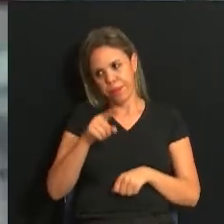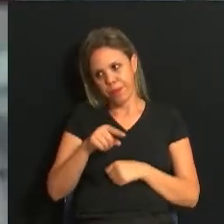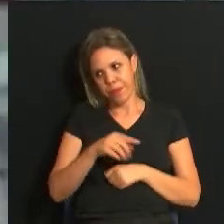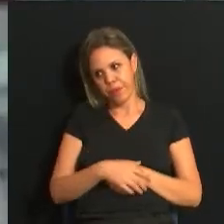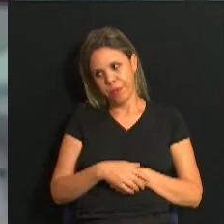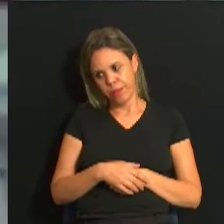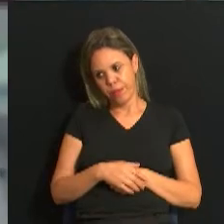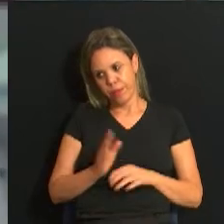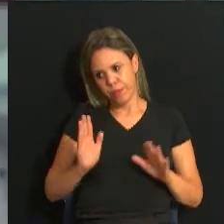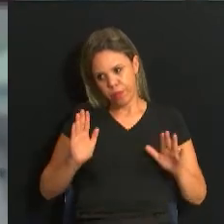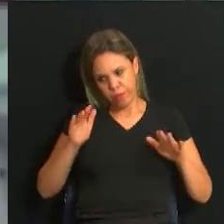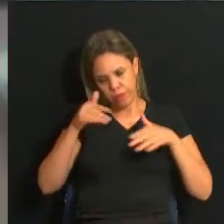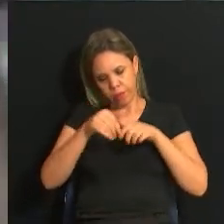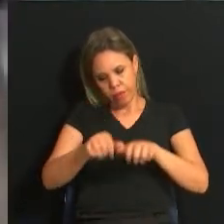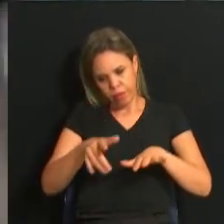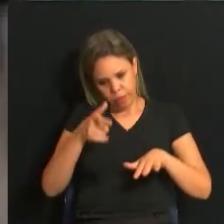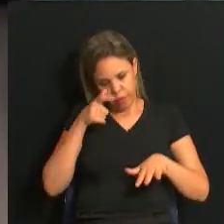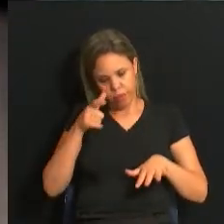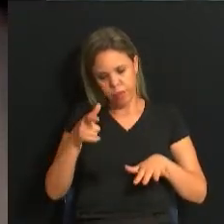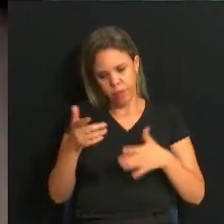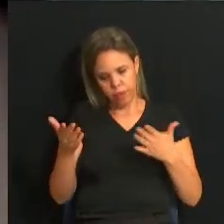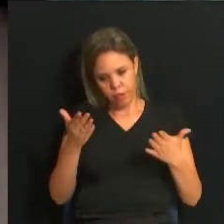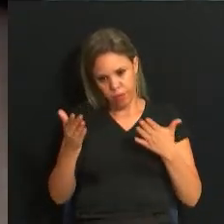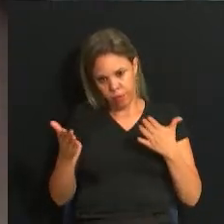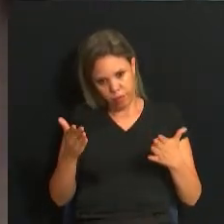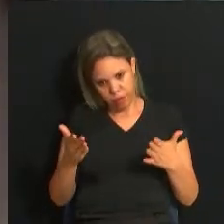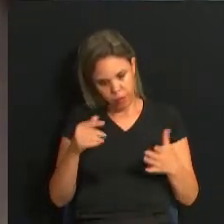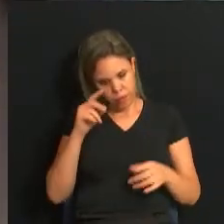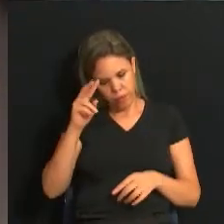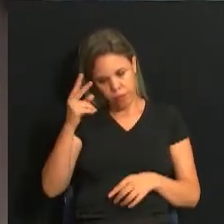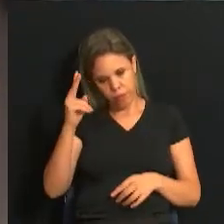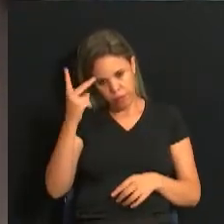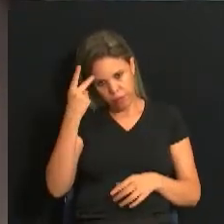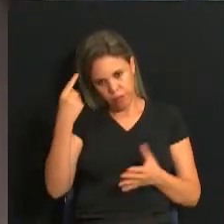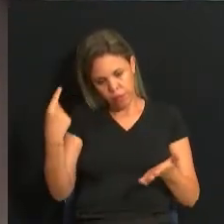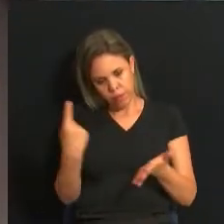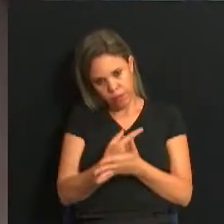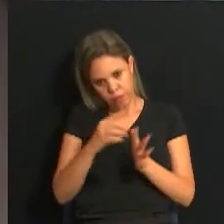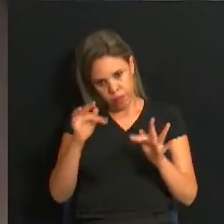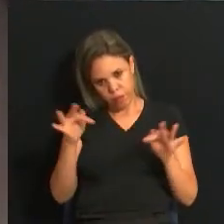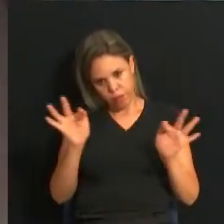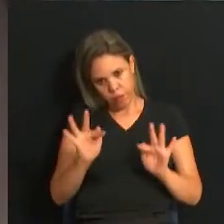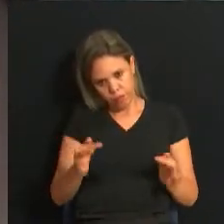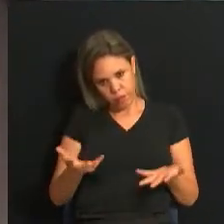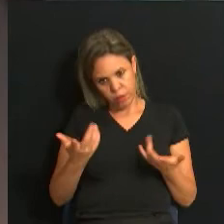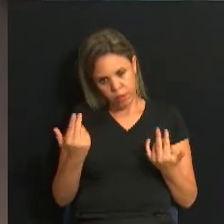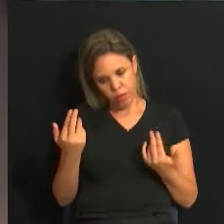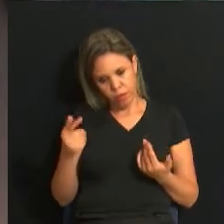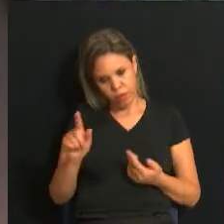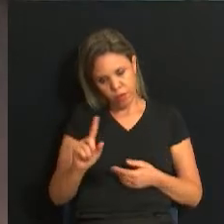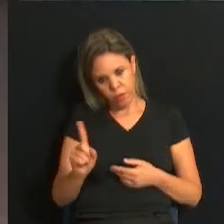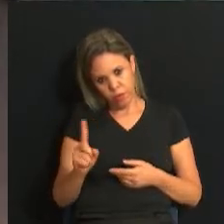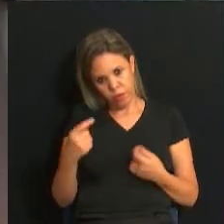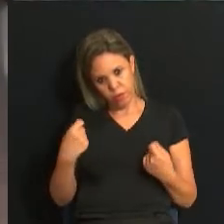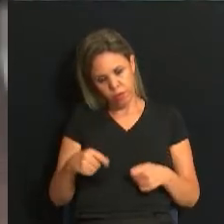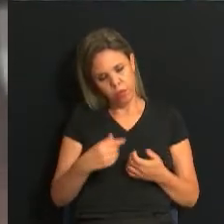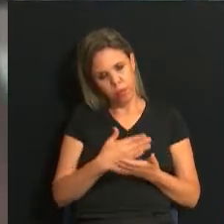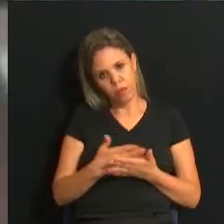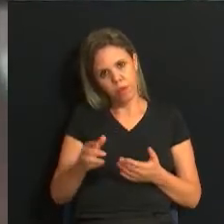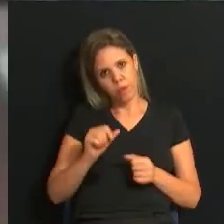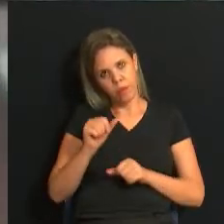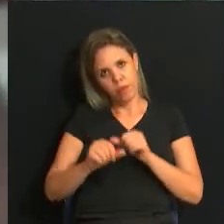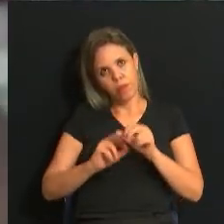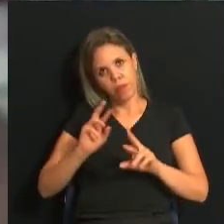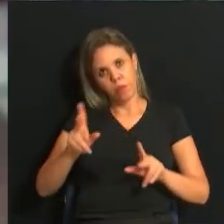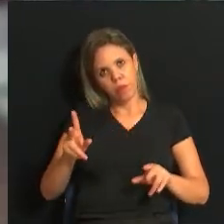na plateia, assistir o espetáculo e se perguntar, esse é o final feliz que eu quero ter? Não. Então, o que eu preciso começar a fazer diferente